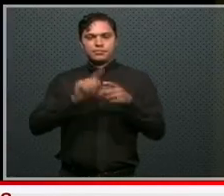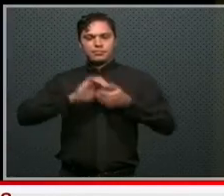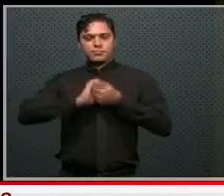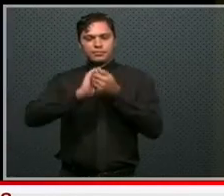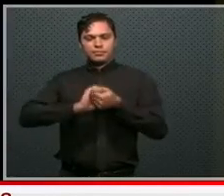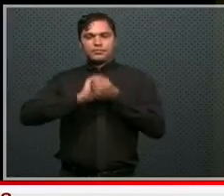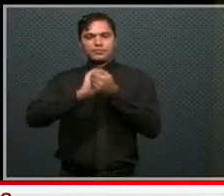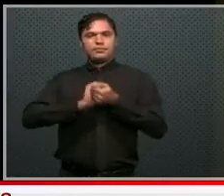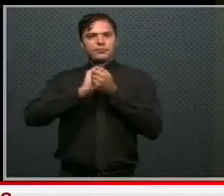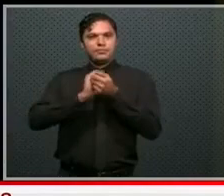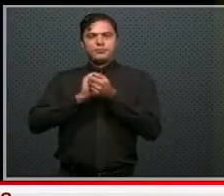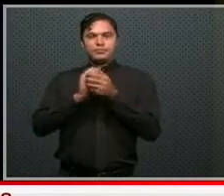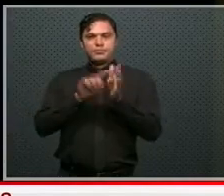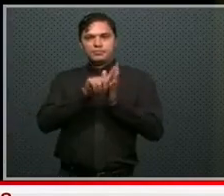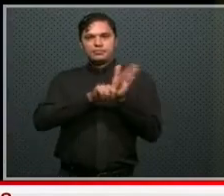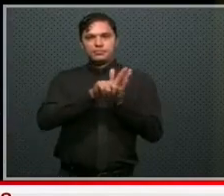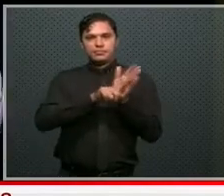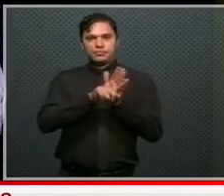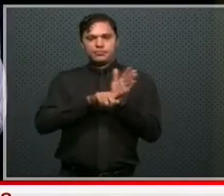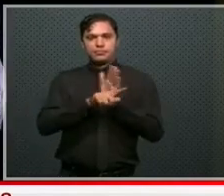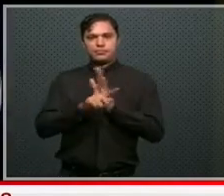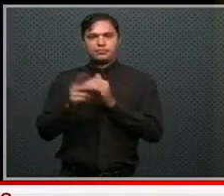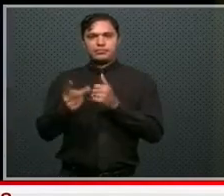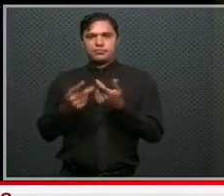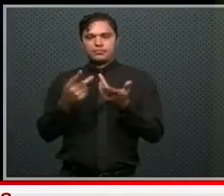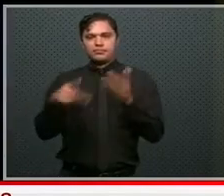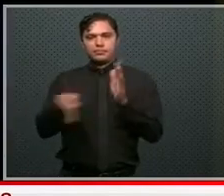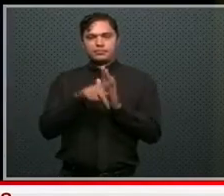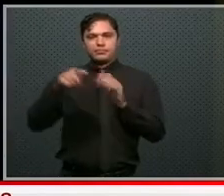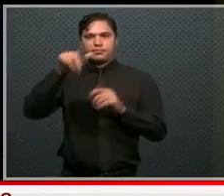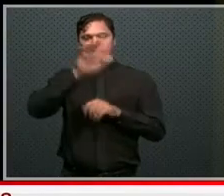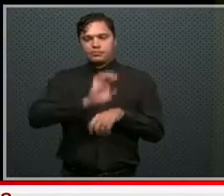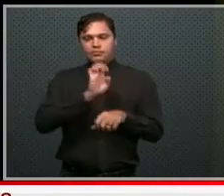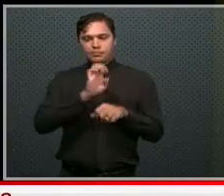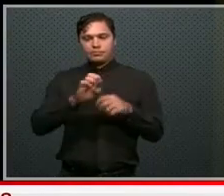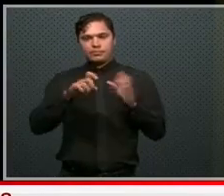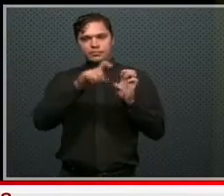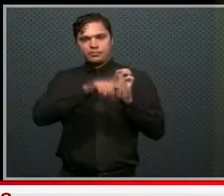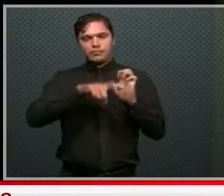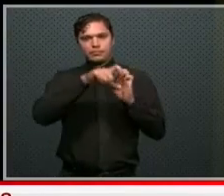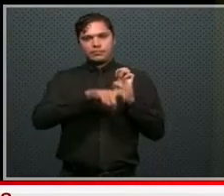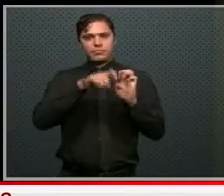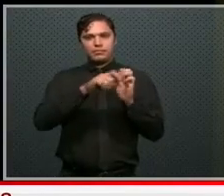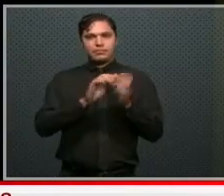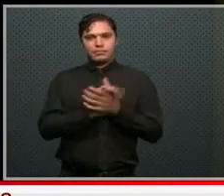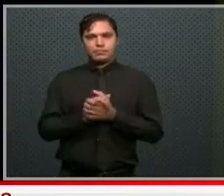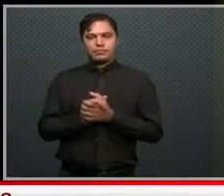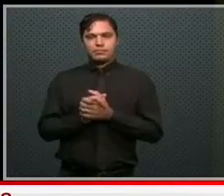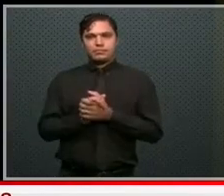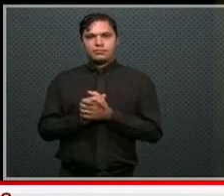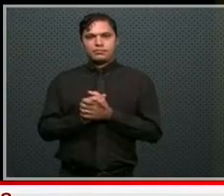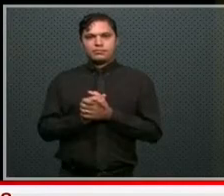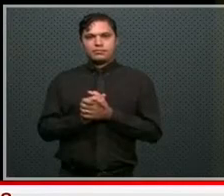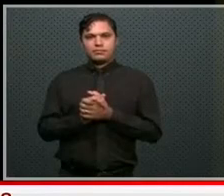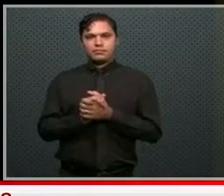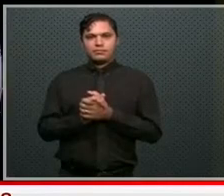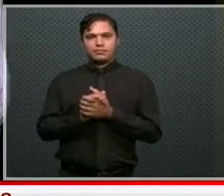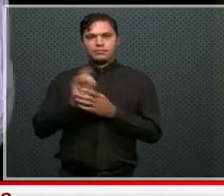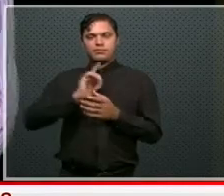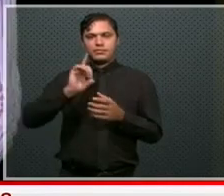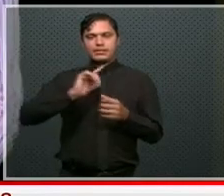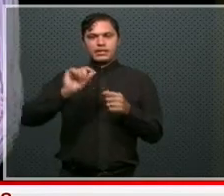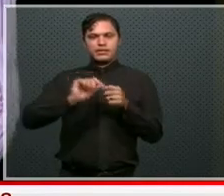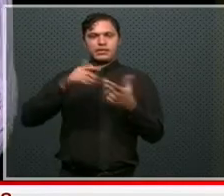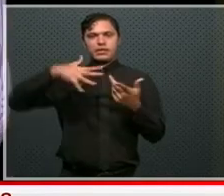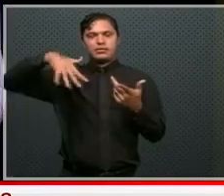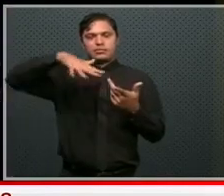os pesquisadores pesquisadoras aqui presente na Embrapa hoje mas temos uma atuação em todo o Estado do Pará dessa forma